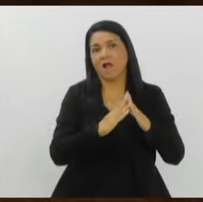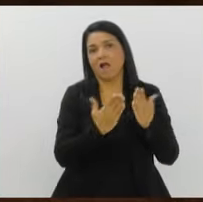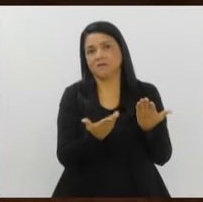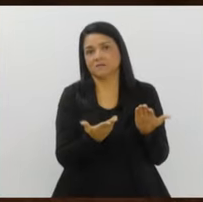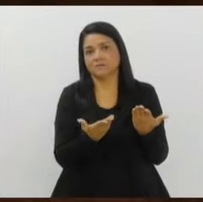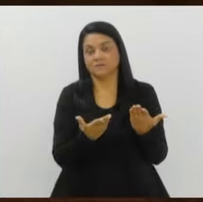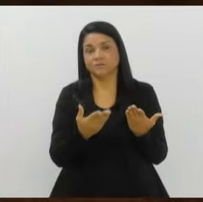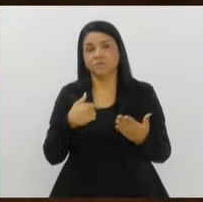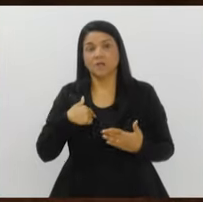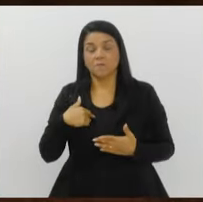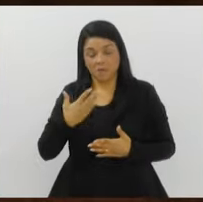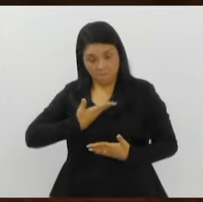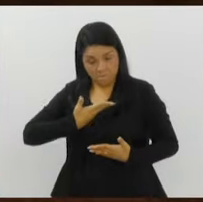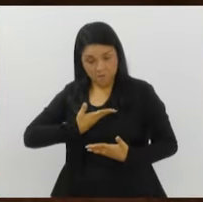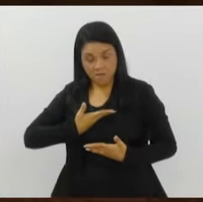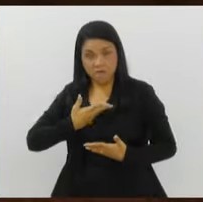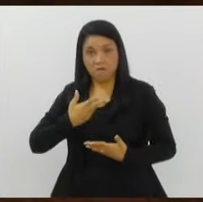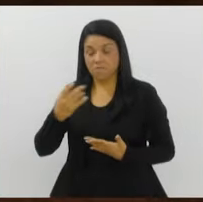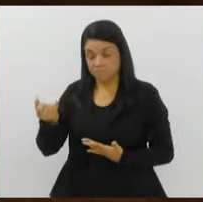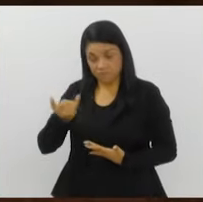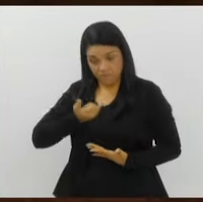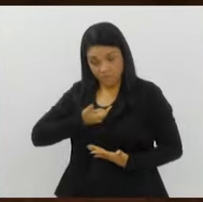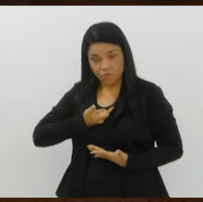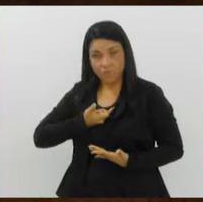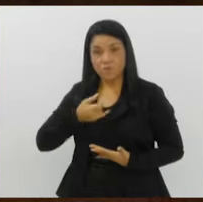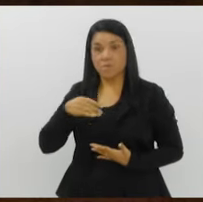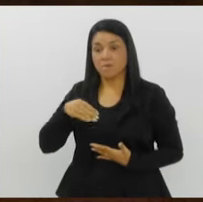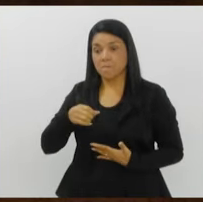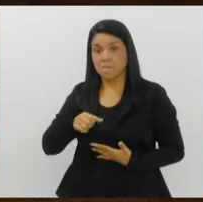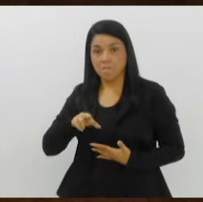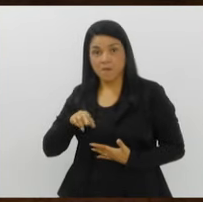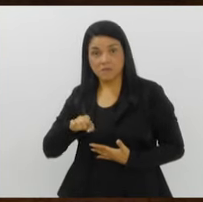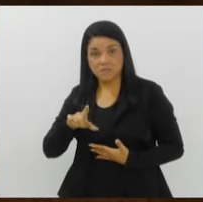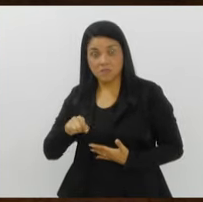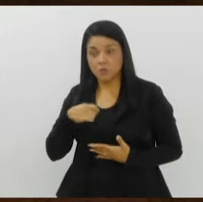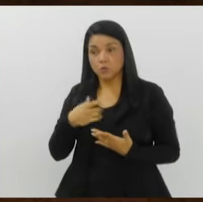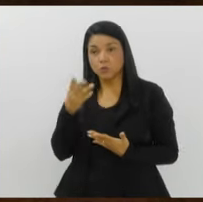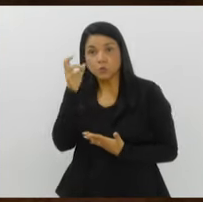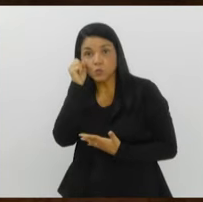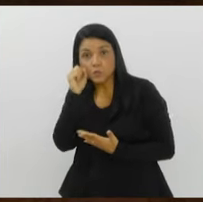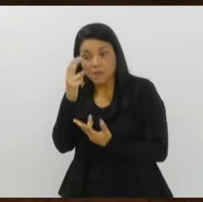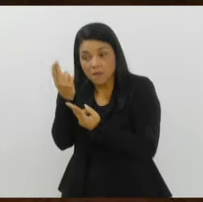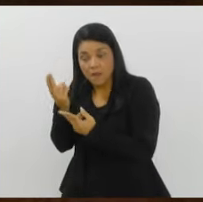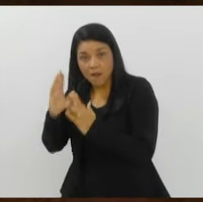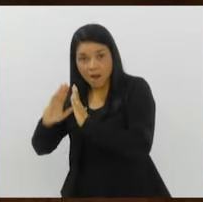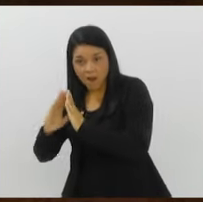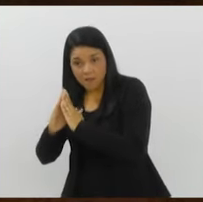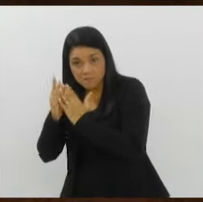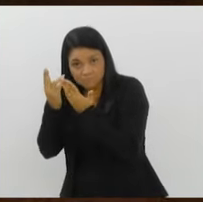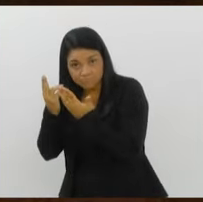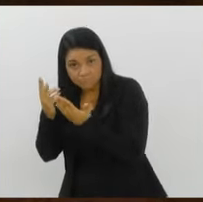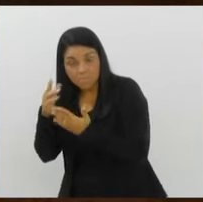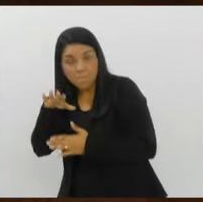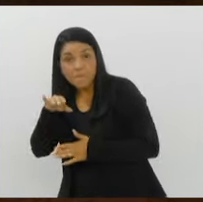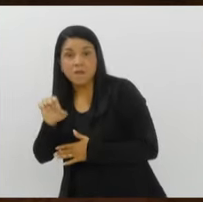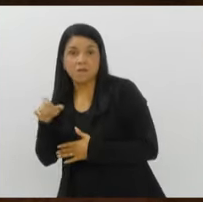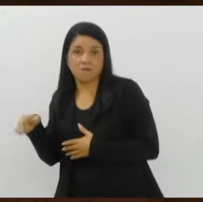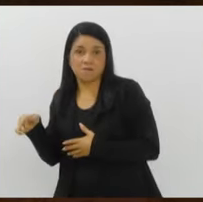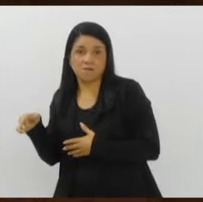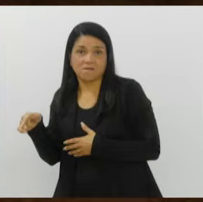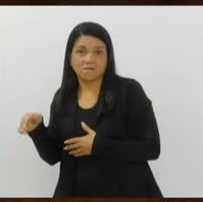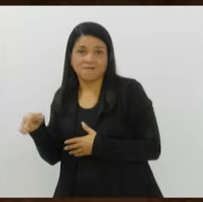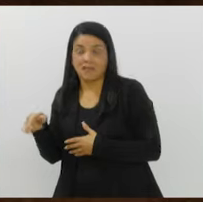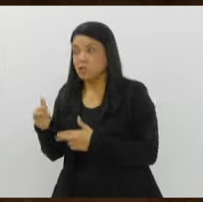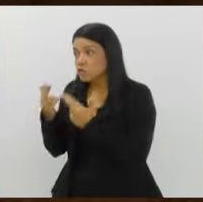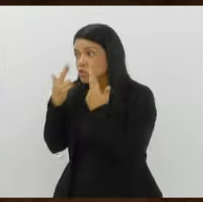minha falando, Marcelo, esses dias eu tive que dormir na casa da minha mãe. Falei, é sorte sua que você ainda tem a casa da sua mãe e